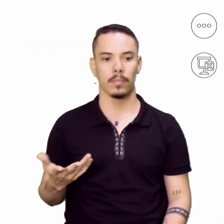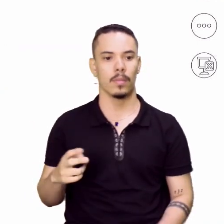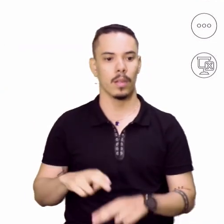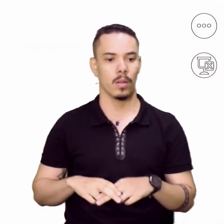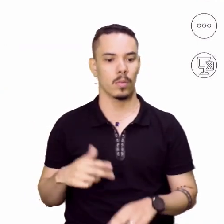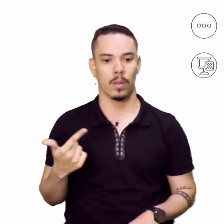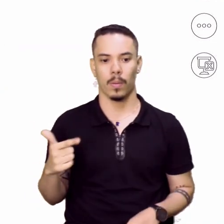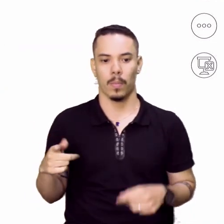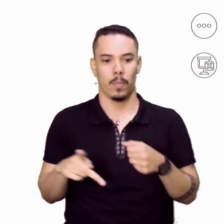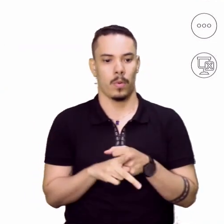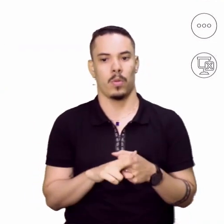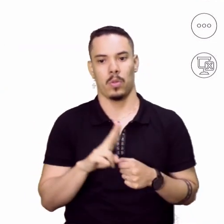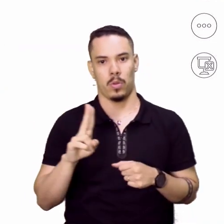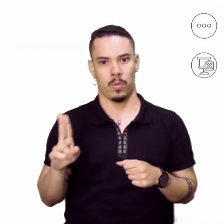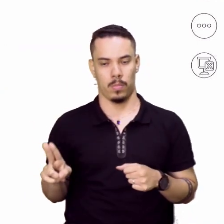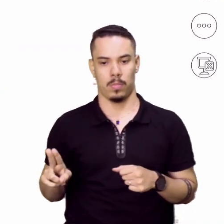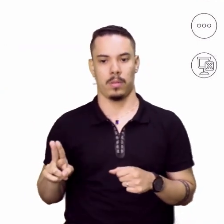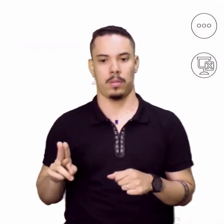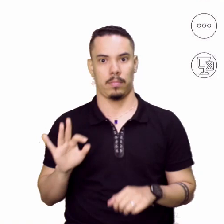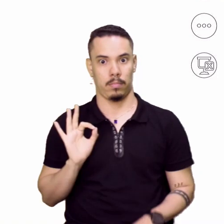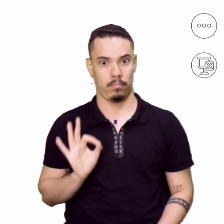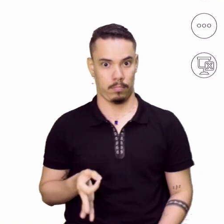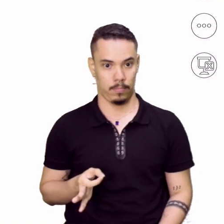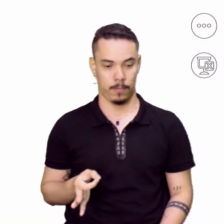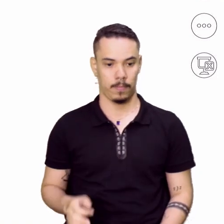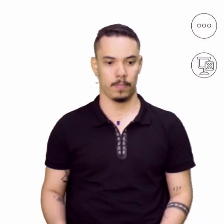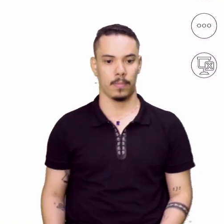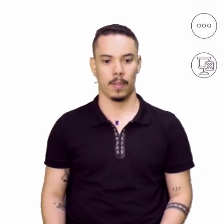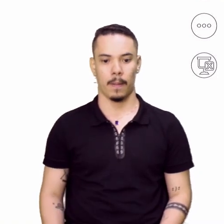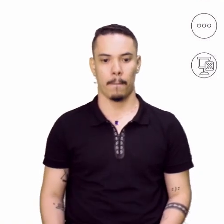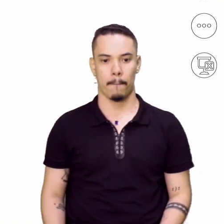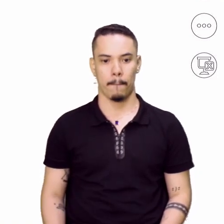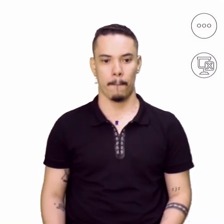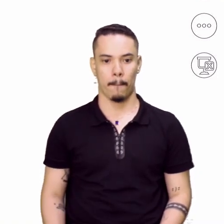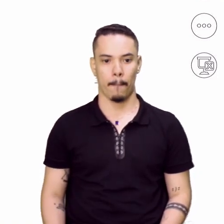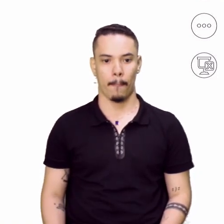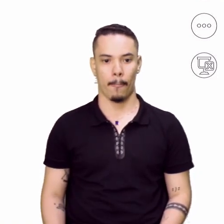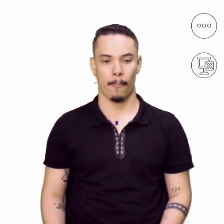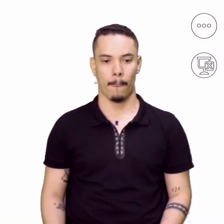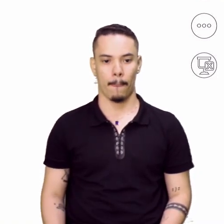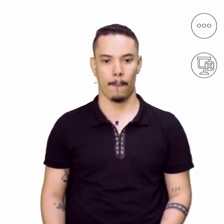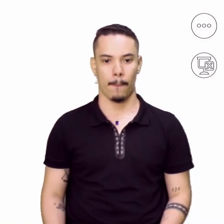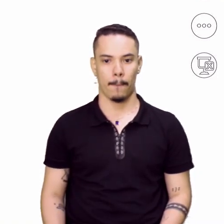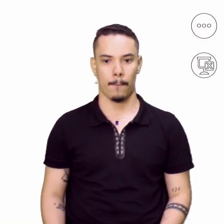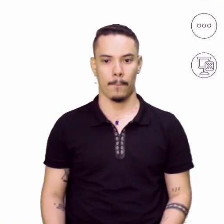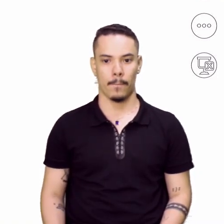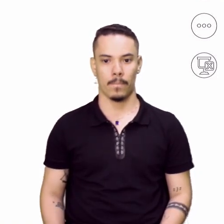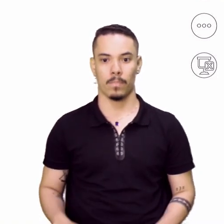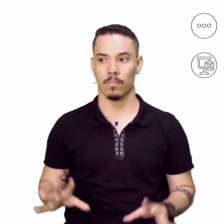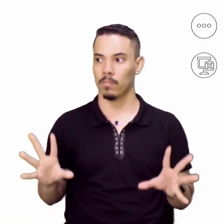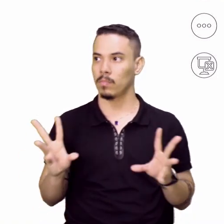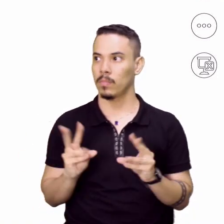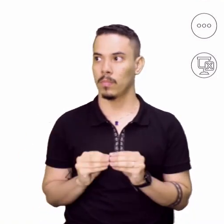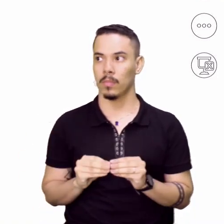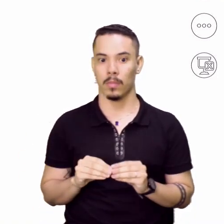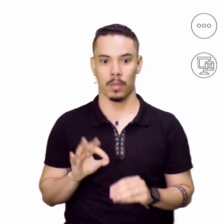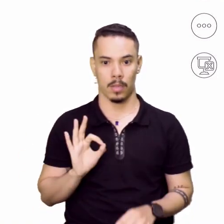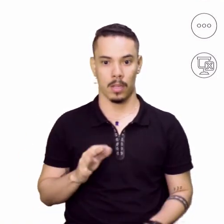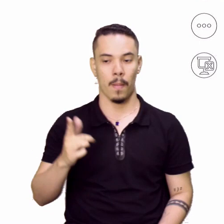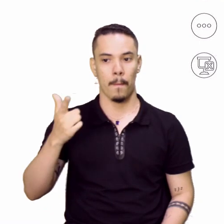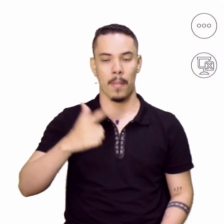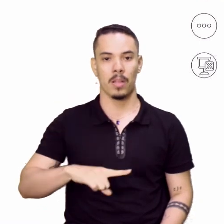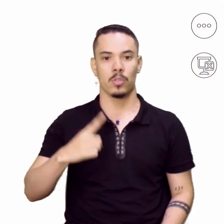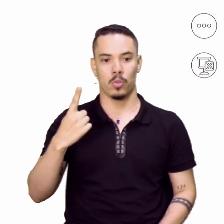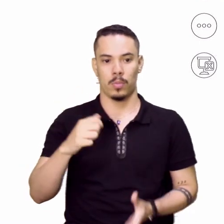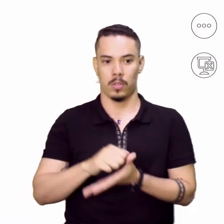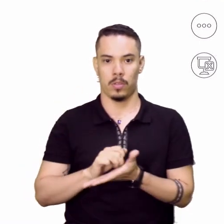pronome interrogativo o que vem na frente tudo bem e é isso aí eu tinha mais uma